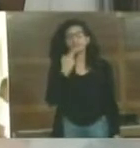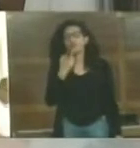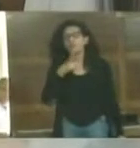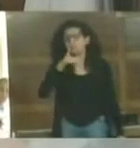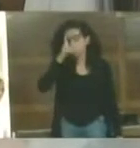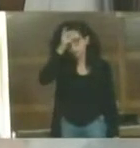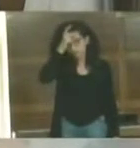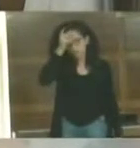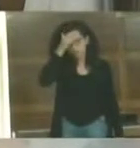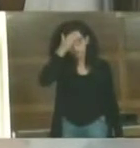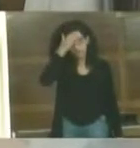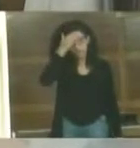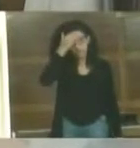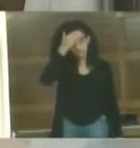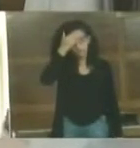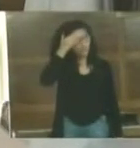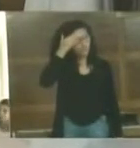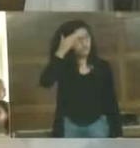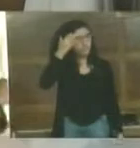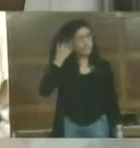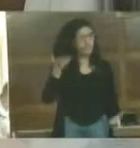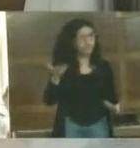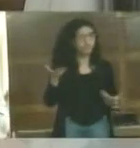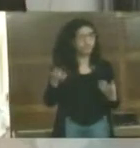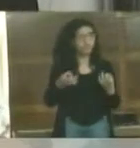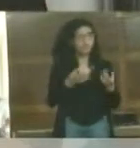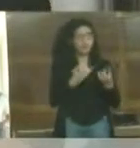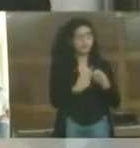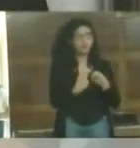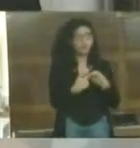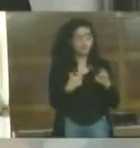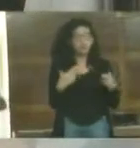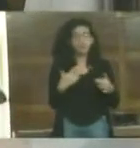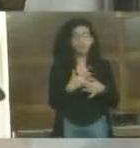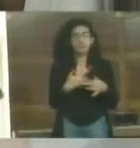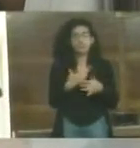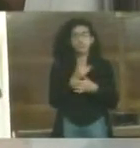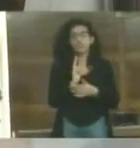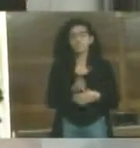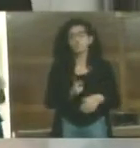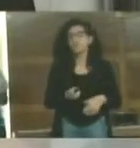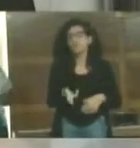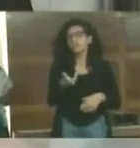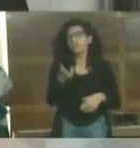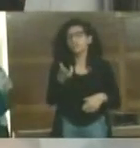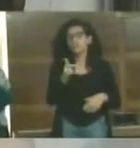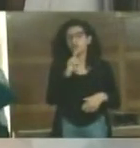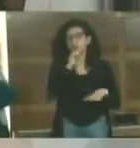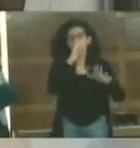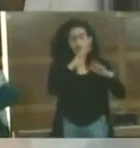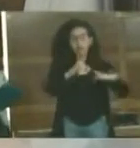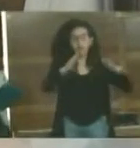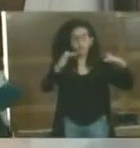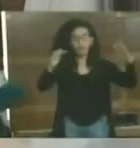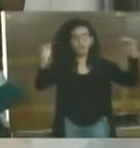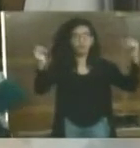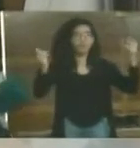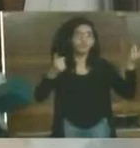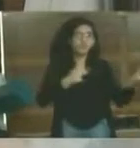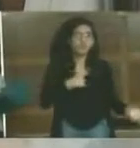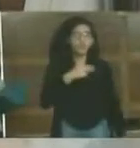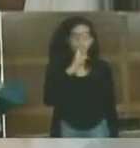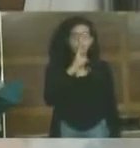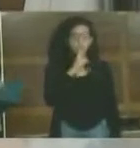prefeito. O descaso, porque a nossa cidade está sempre embaixo d'água. Eu vou falar